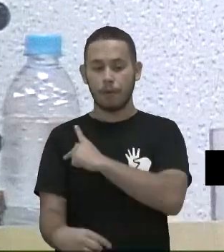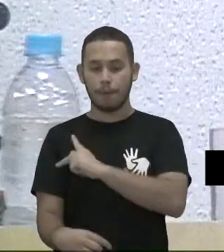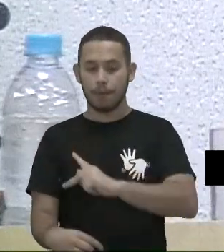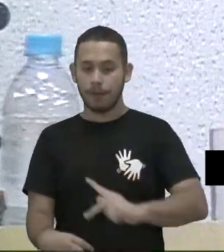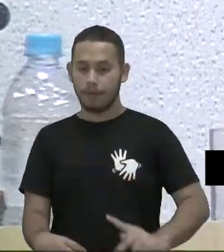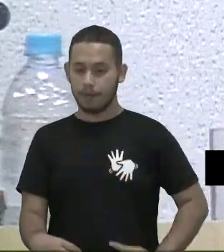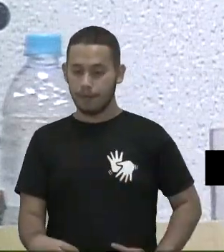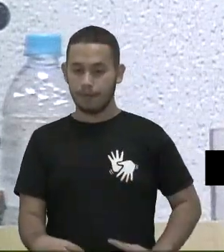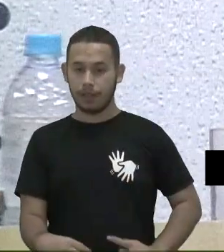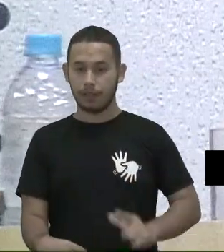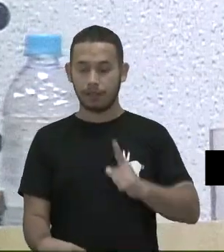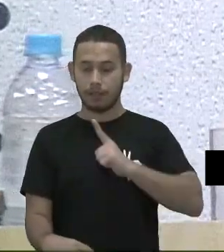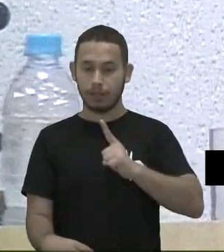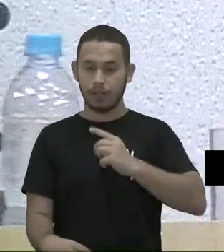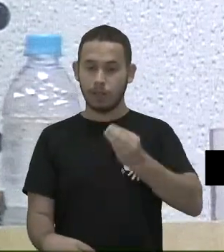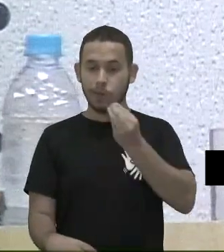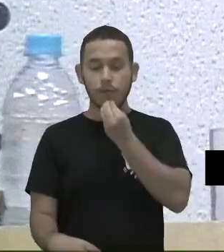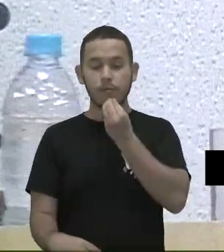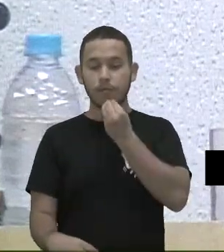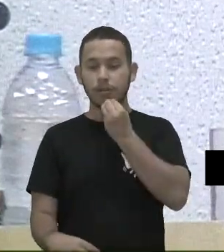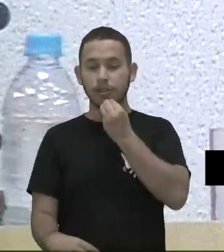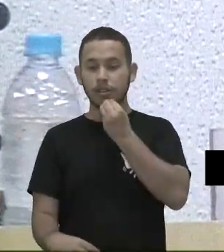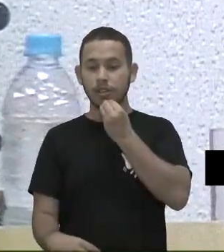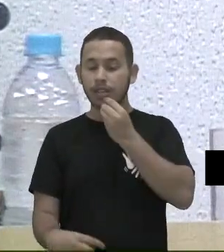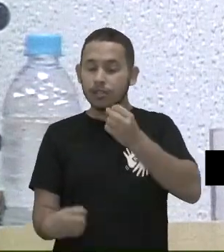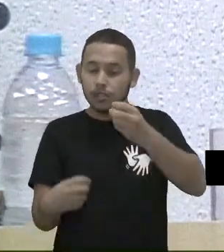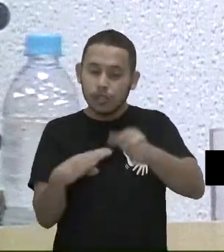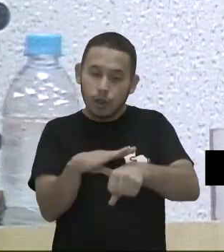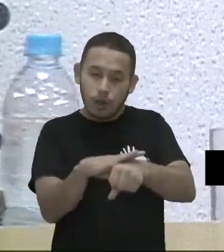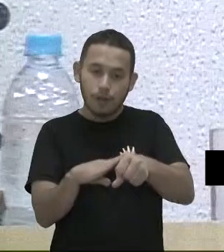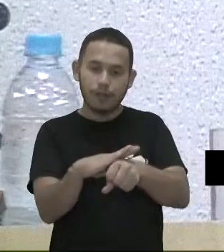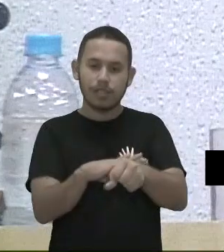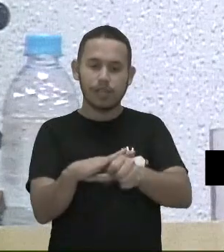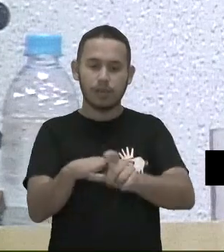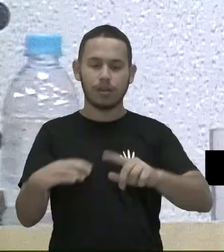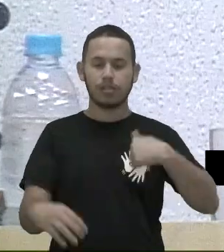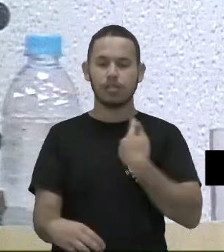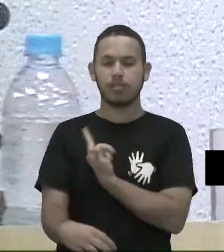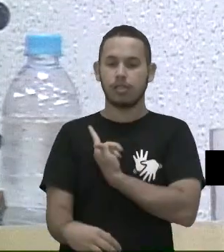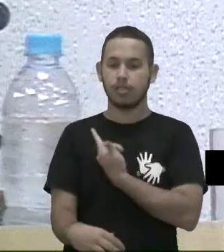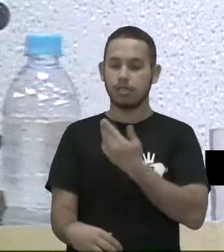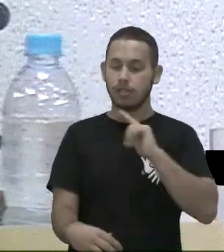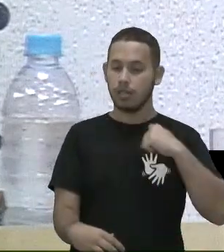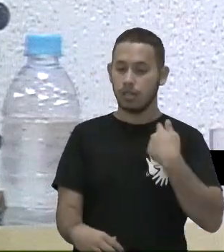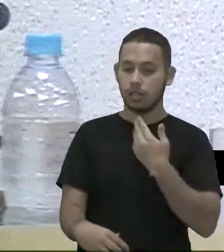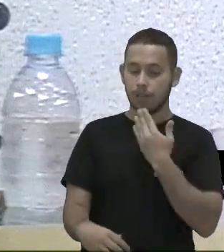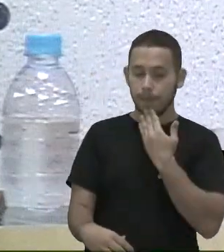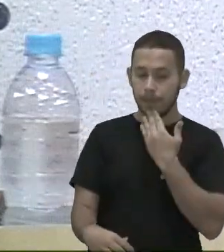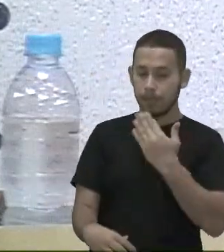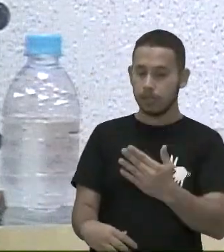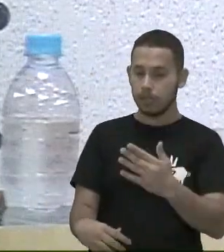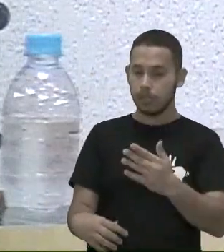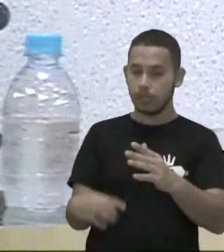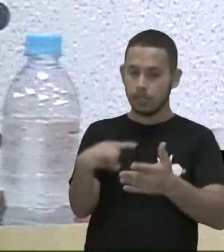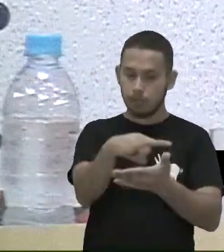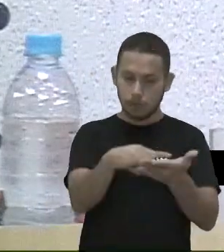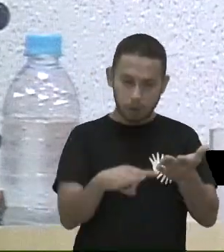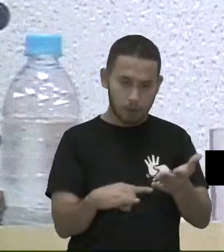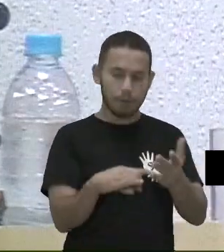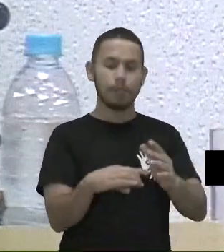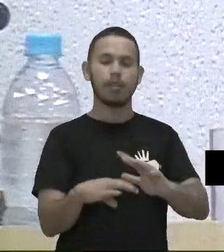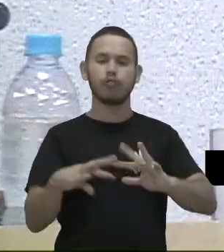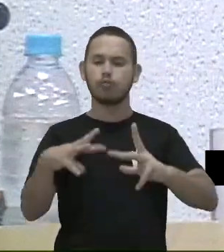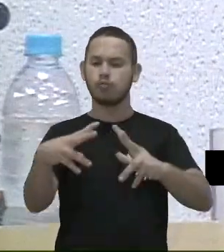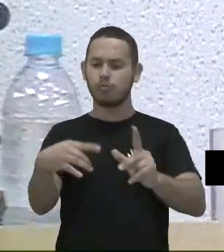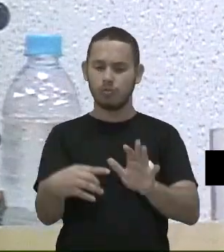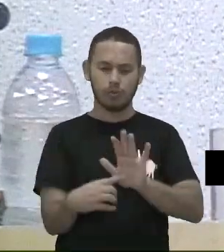municipal teve a oportunidade de manter diálogo com essa CPI. Nós pedimos documentos, foram anexados vários documentos,